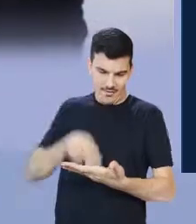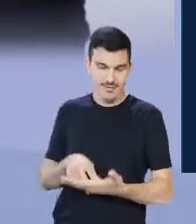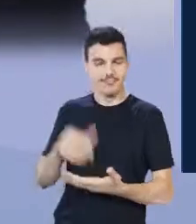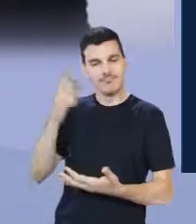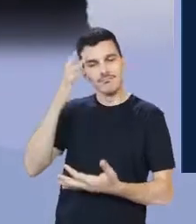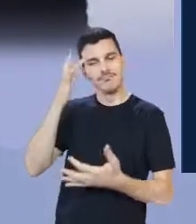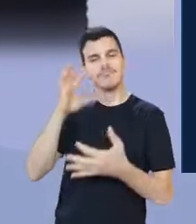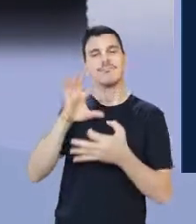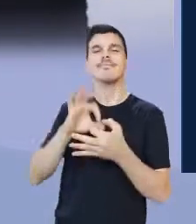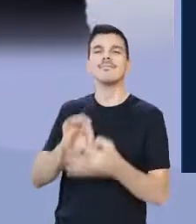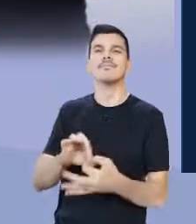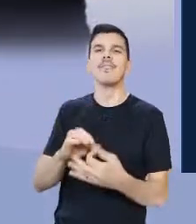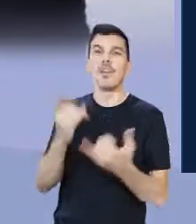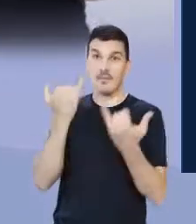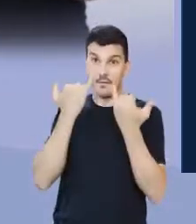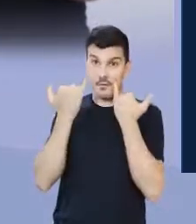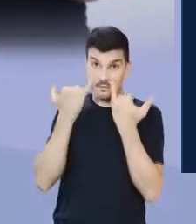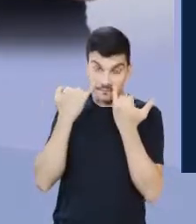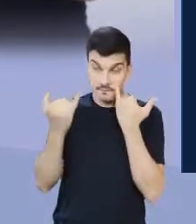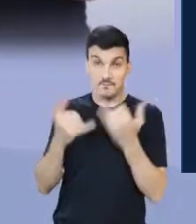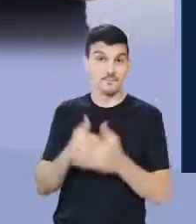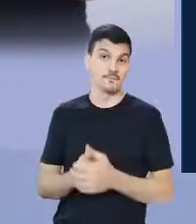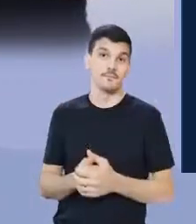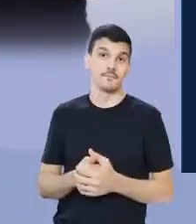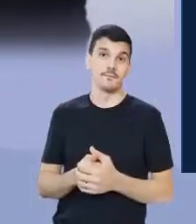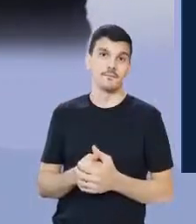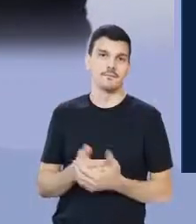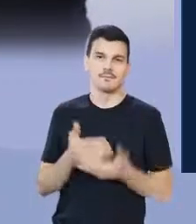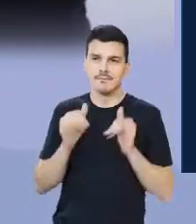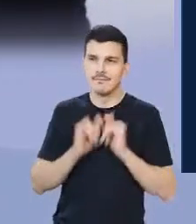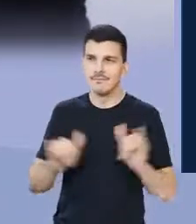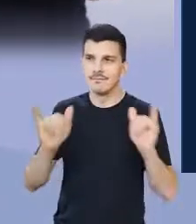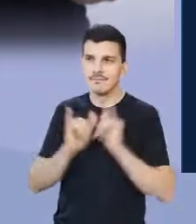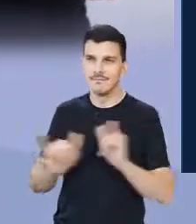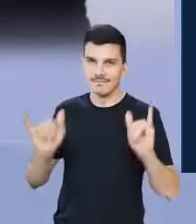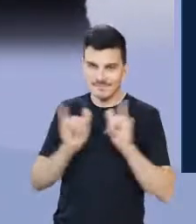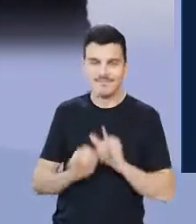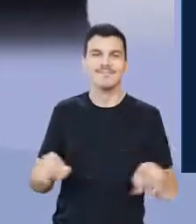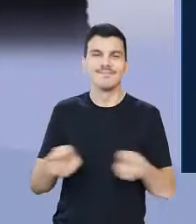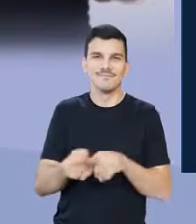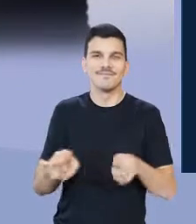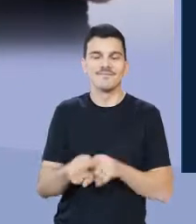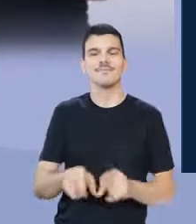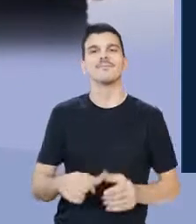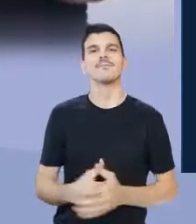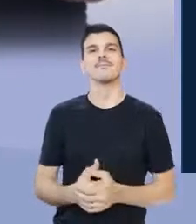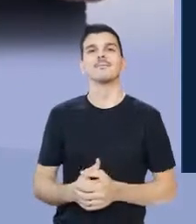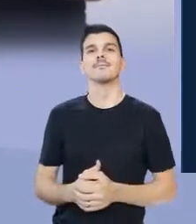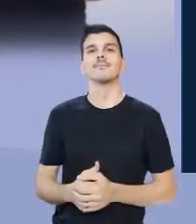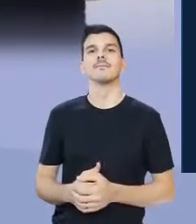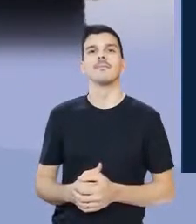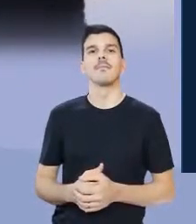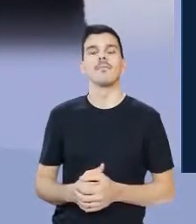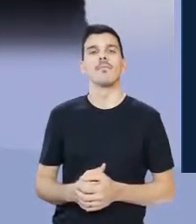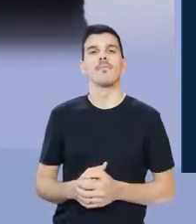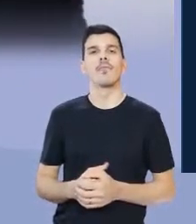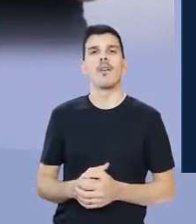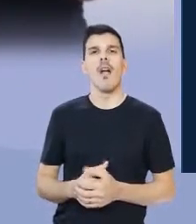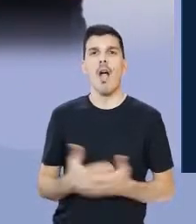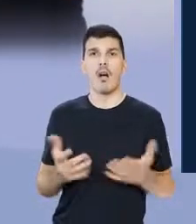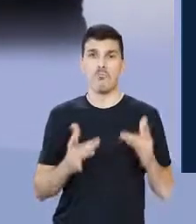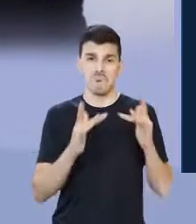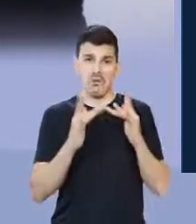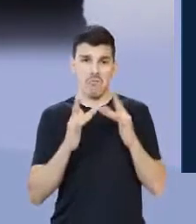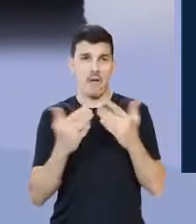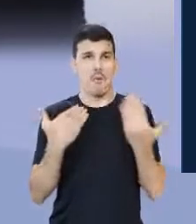liam, inteiravam-se das informações e passavam a divulgá-las por meio